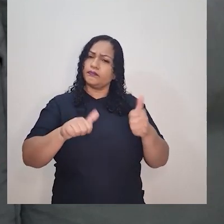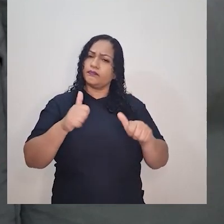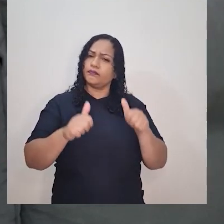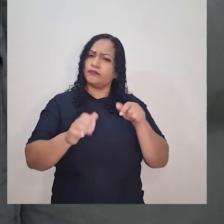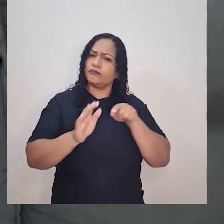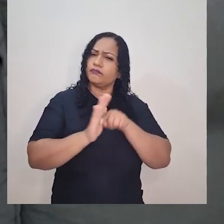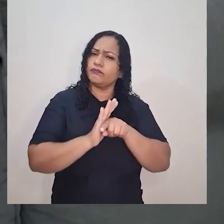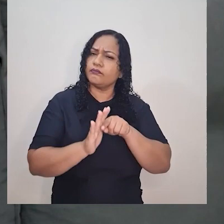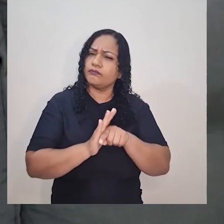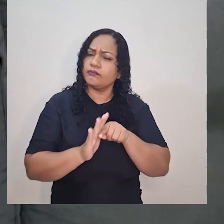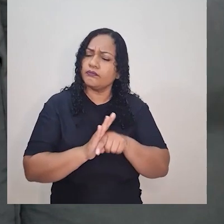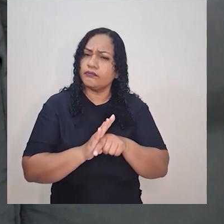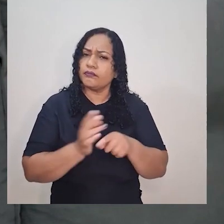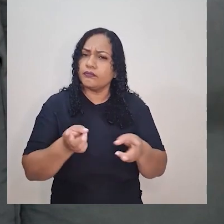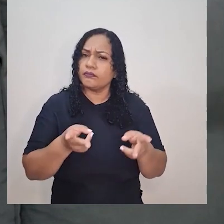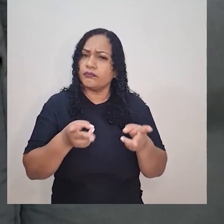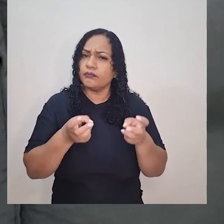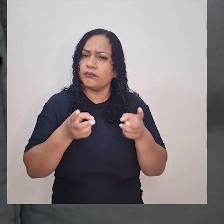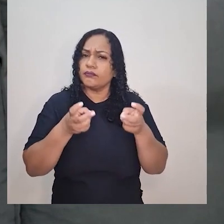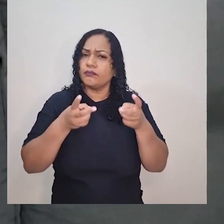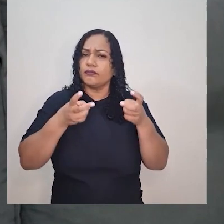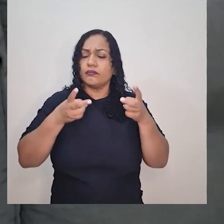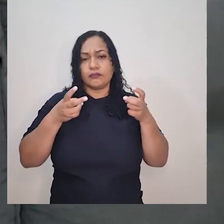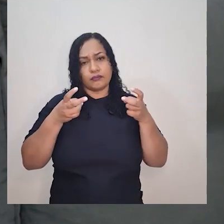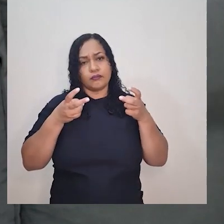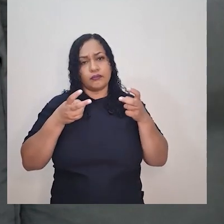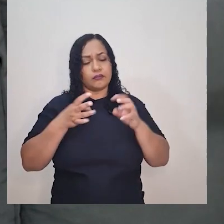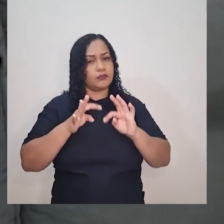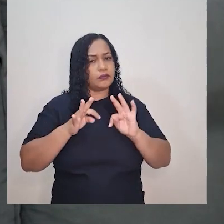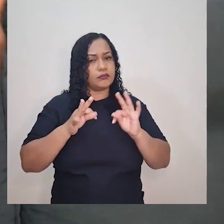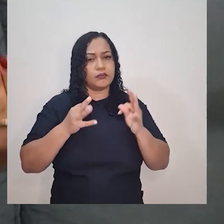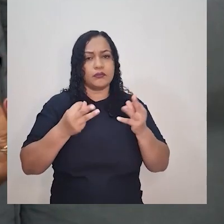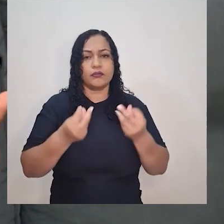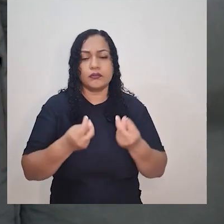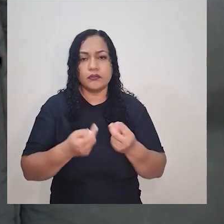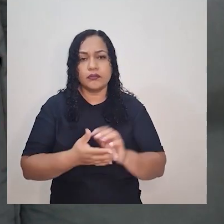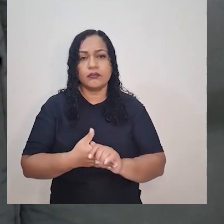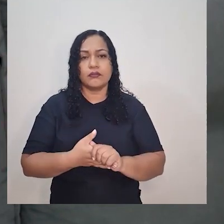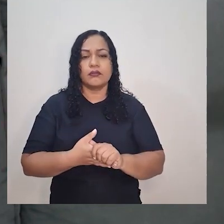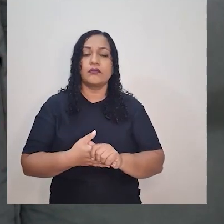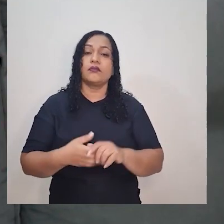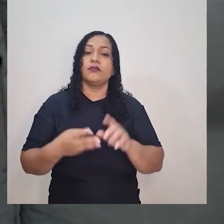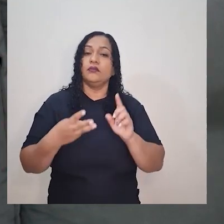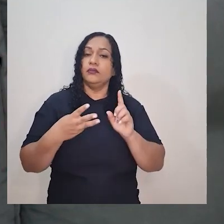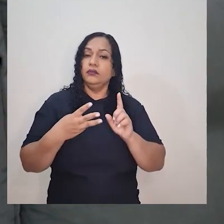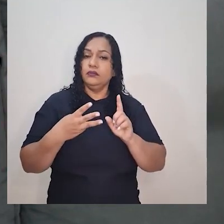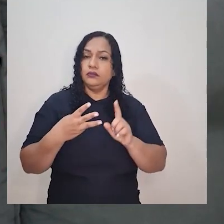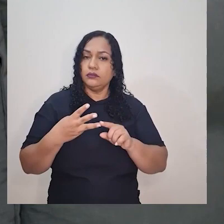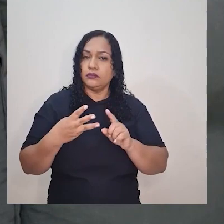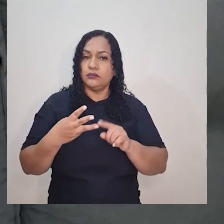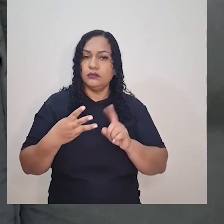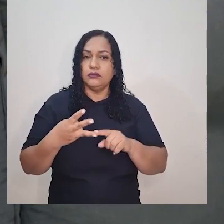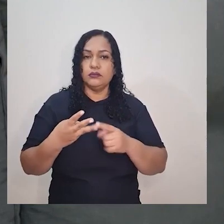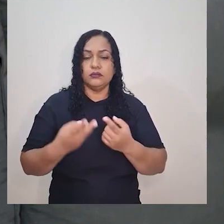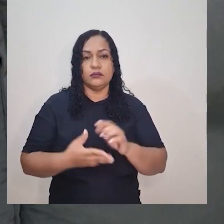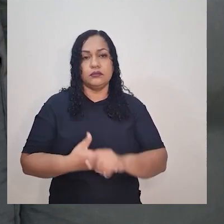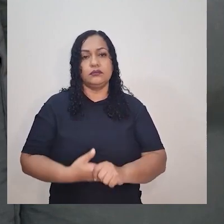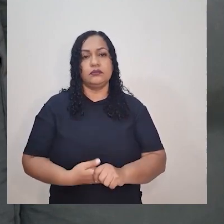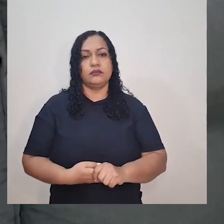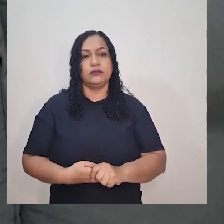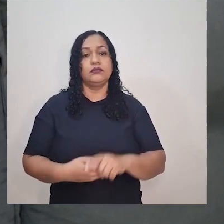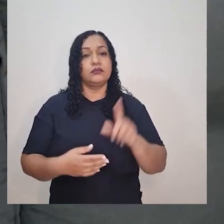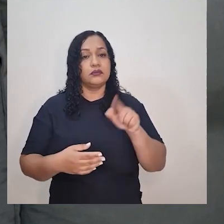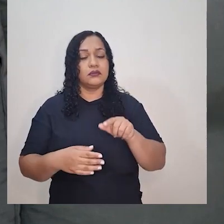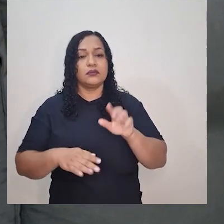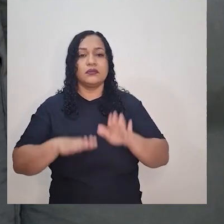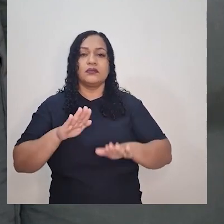observo, quando eu percebo todas essas questões, operacionalizar, de certa forma,